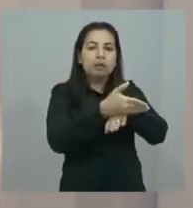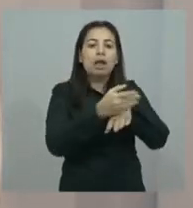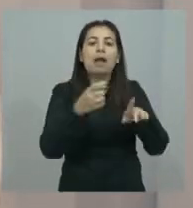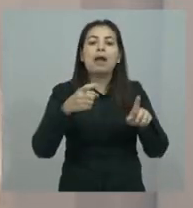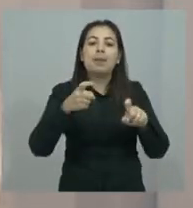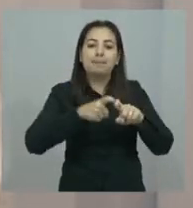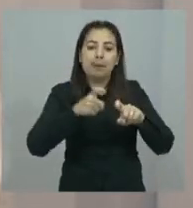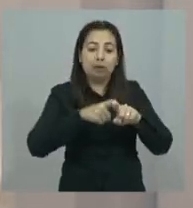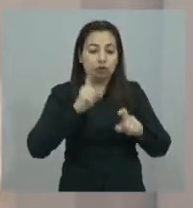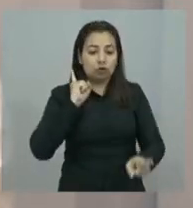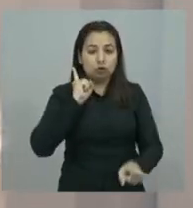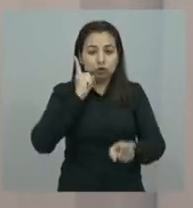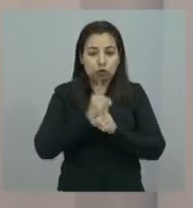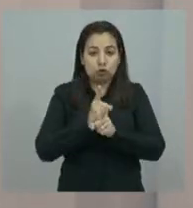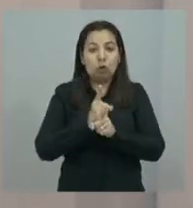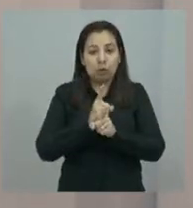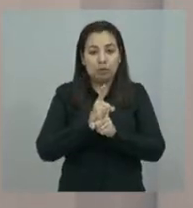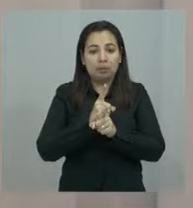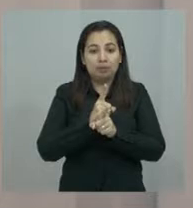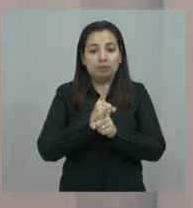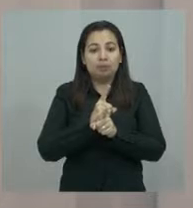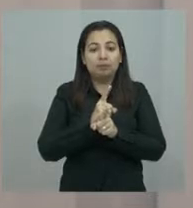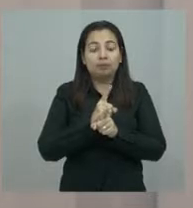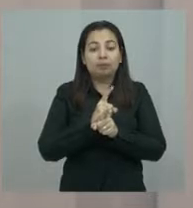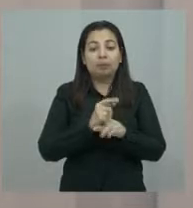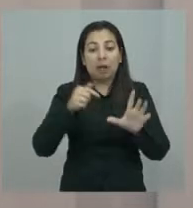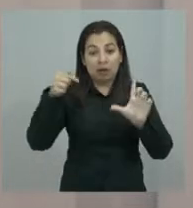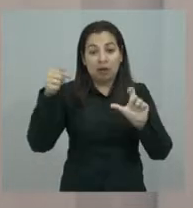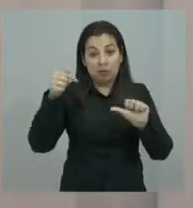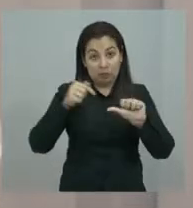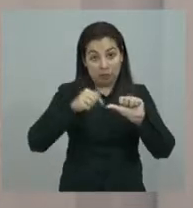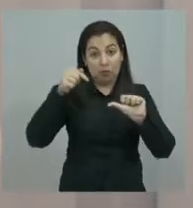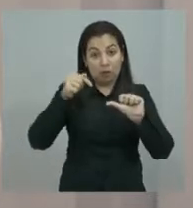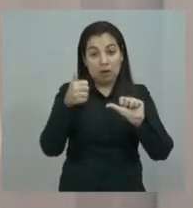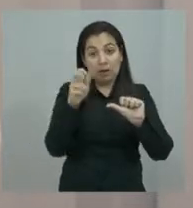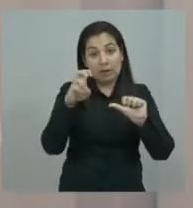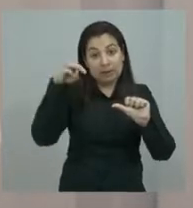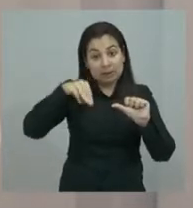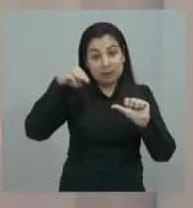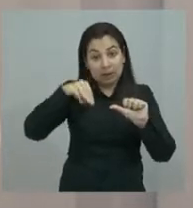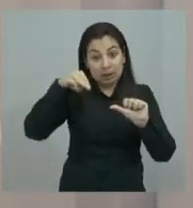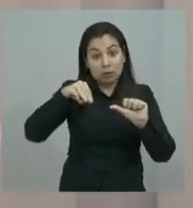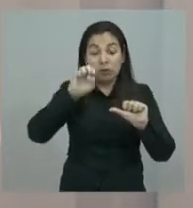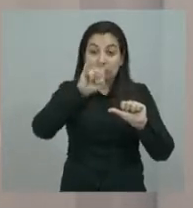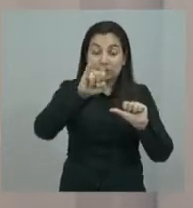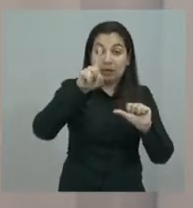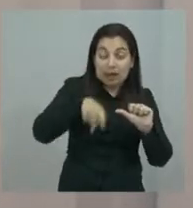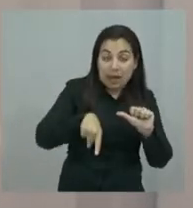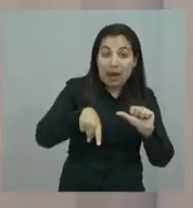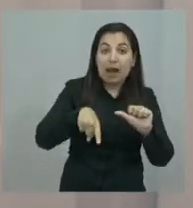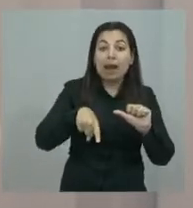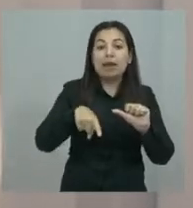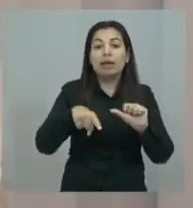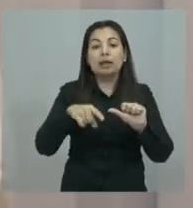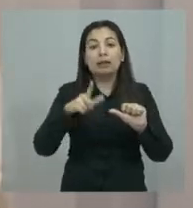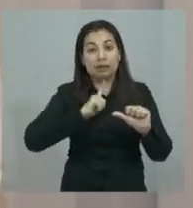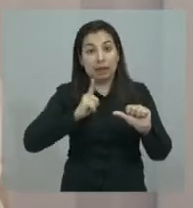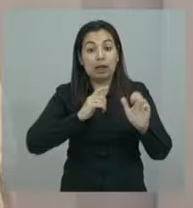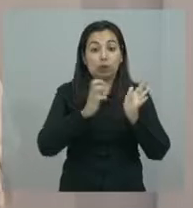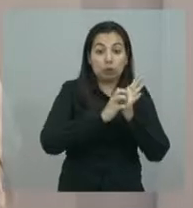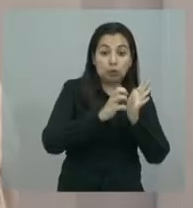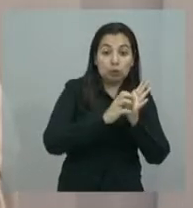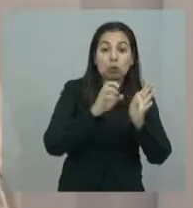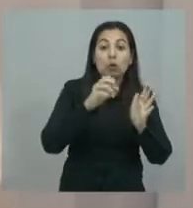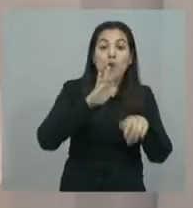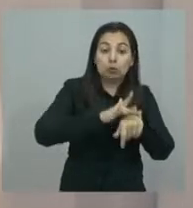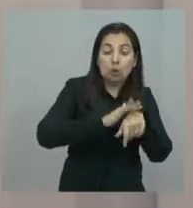Eles descobrem, né, hoje tem um teste rápido, você fura o dedinho, em 15 minutos você sabe se é portador ou não. E eu aconselho que